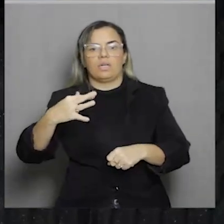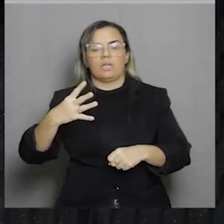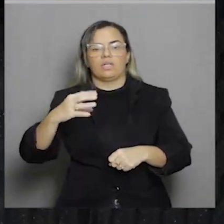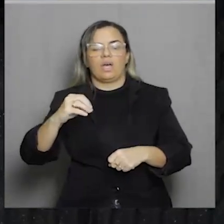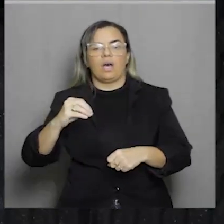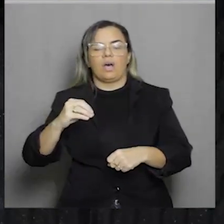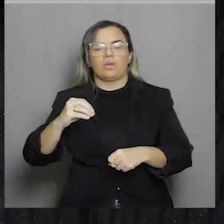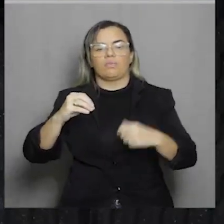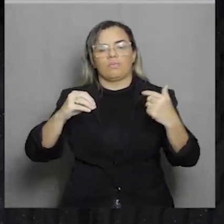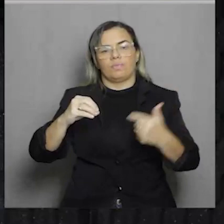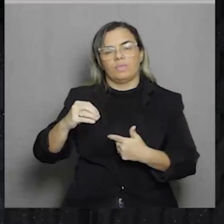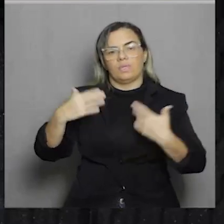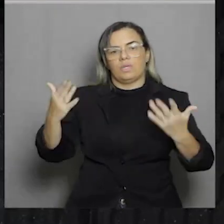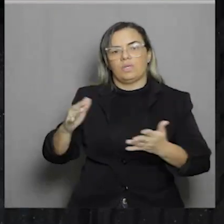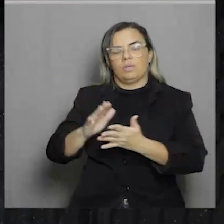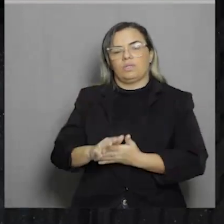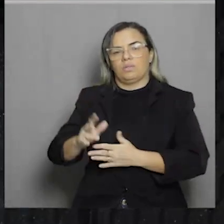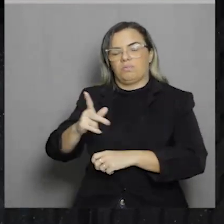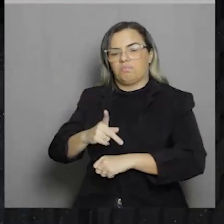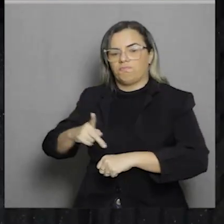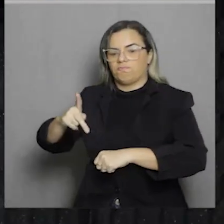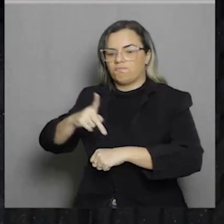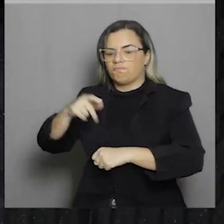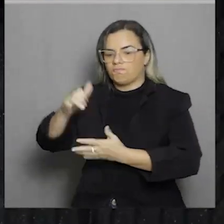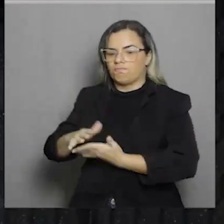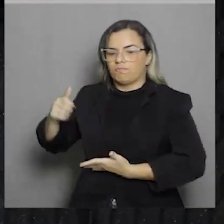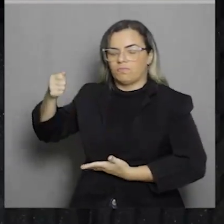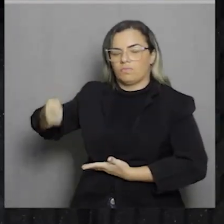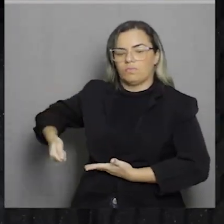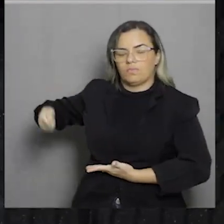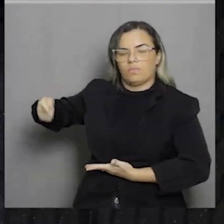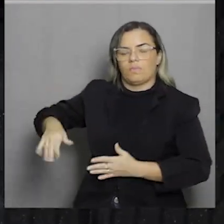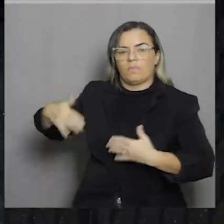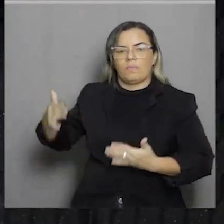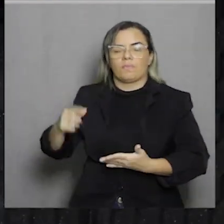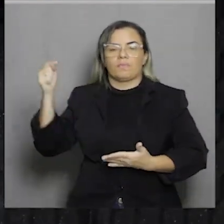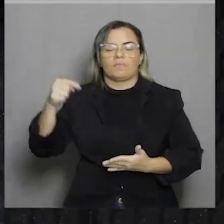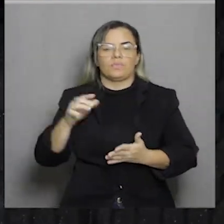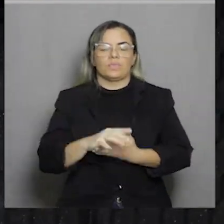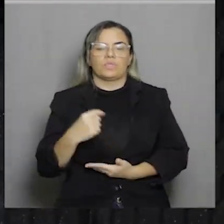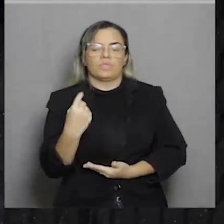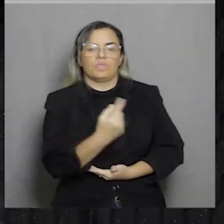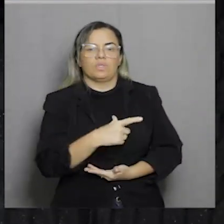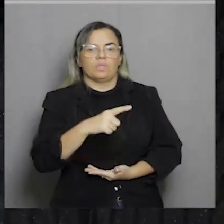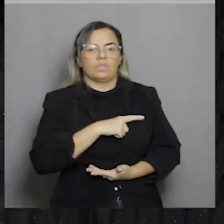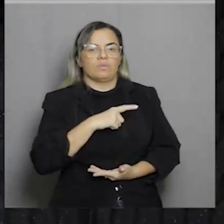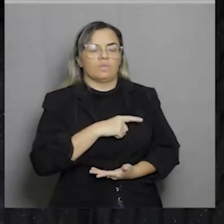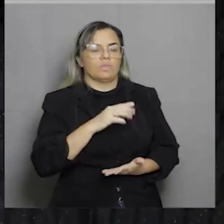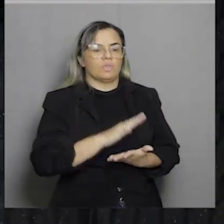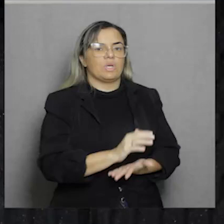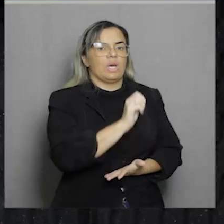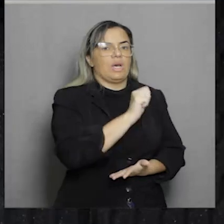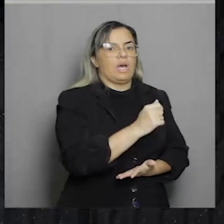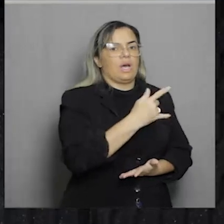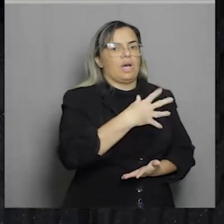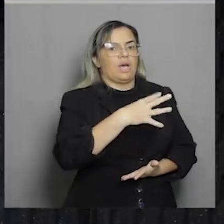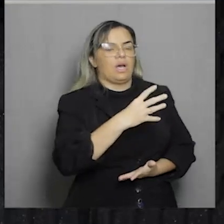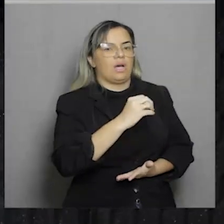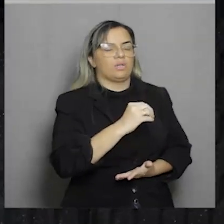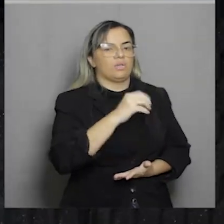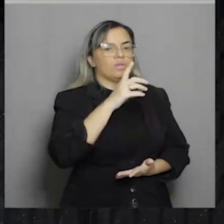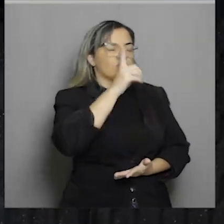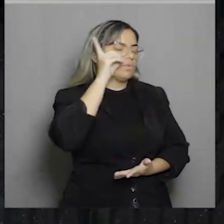países de nacionalismos exacerbados. Do outro lado, nós temos os aliados, com os